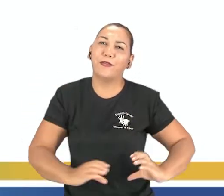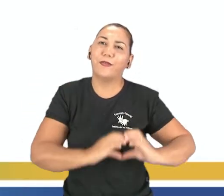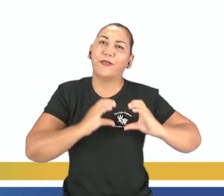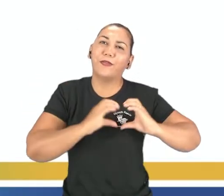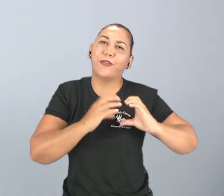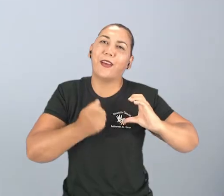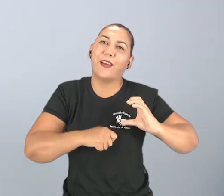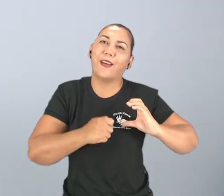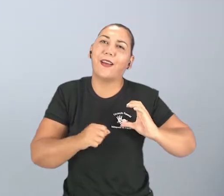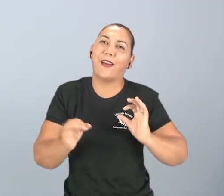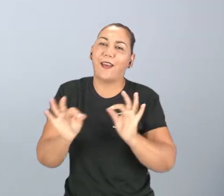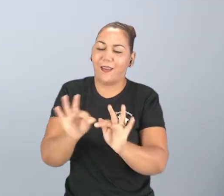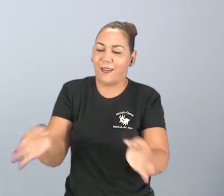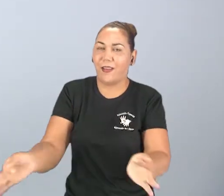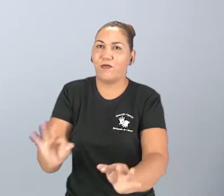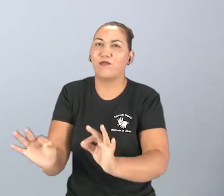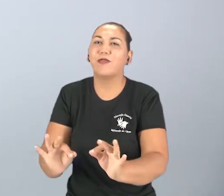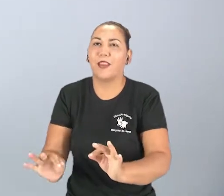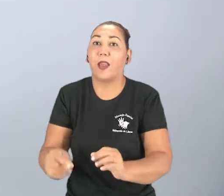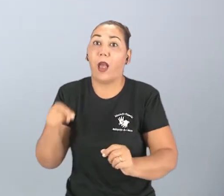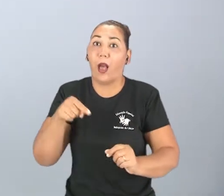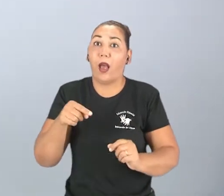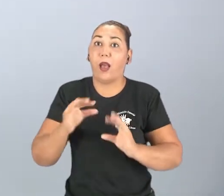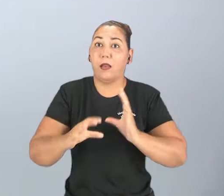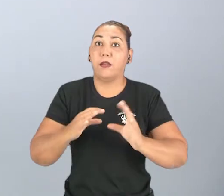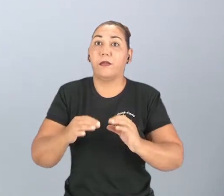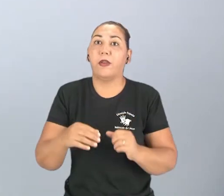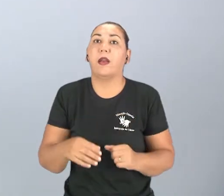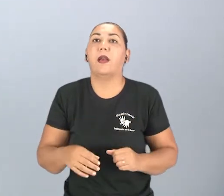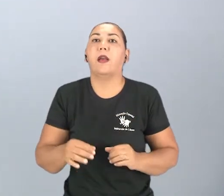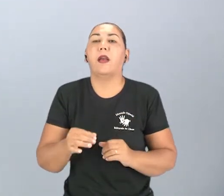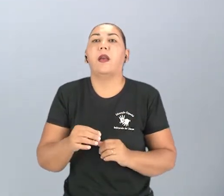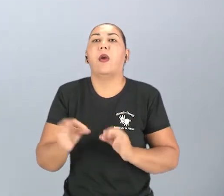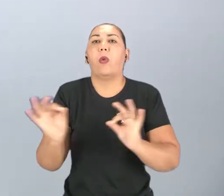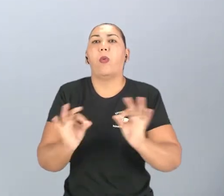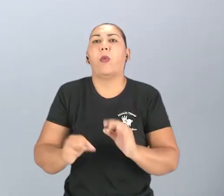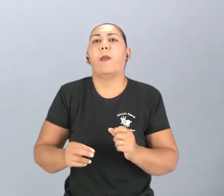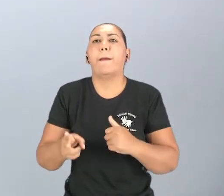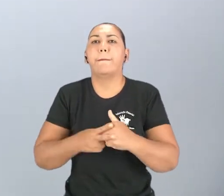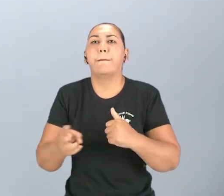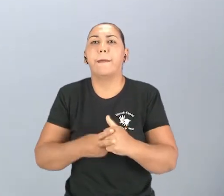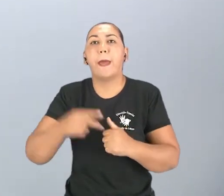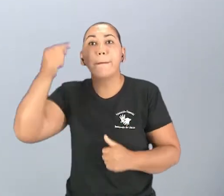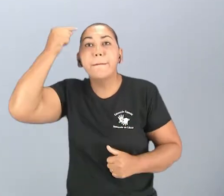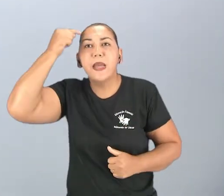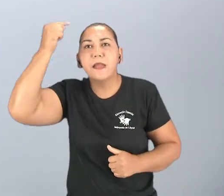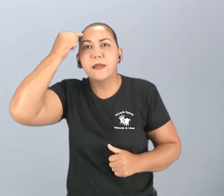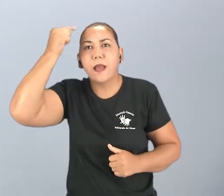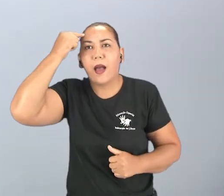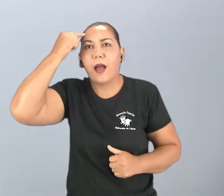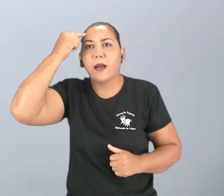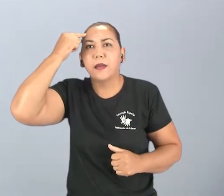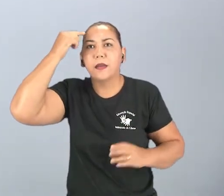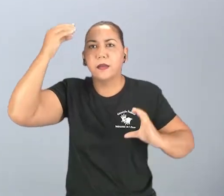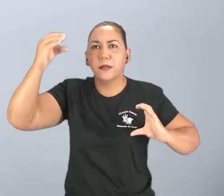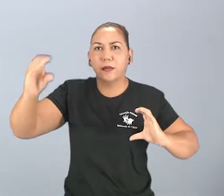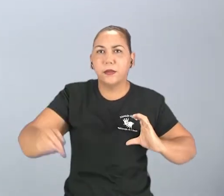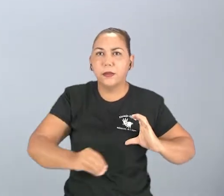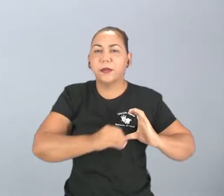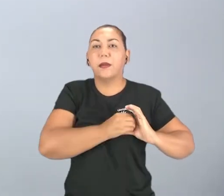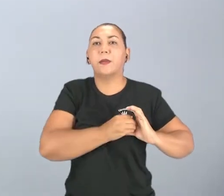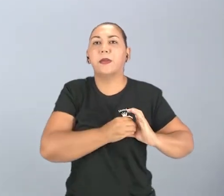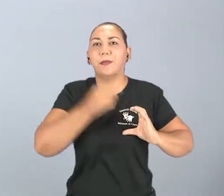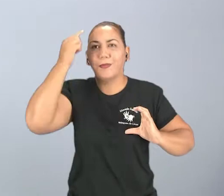nós observamos o verbo pensa e o verbo caber, né? Então, quando ele diz que não é tão simples quanto pensa, ele está se referindo a